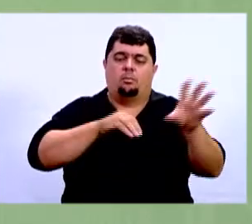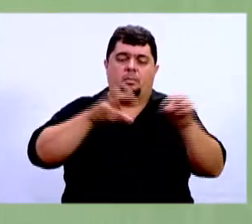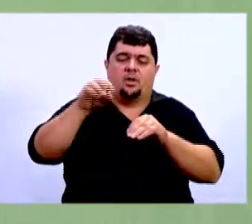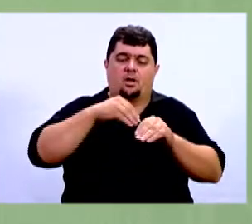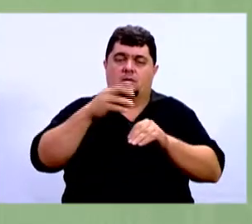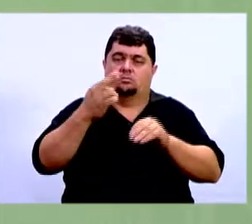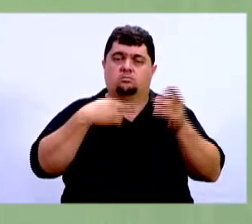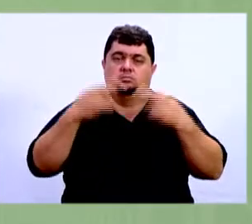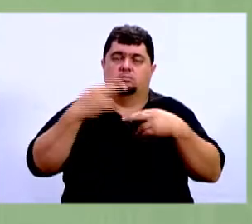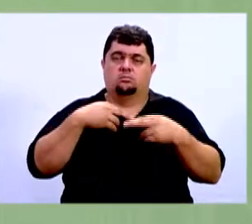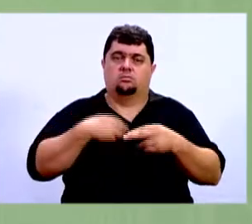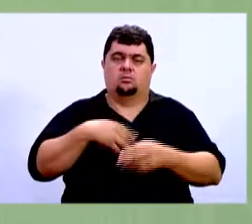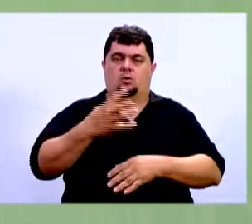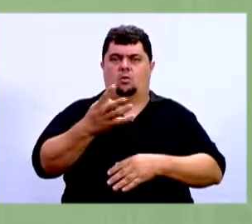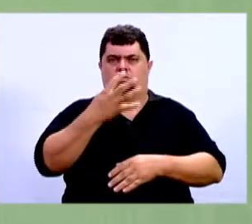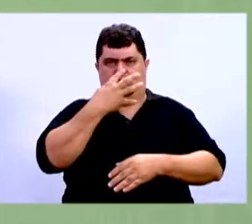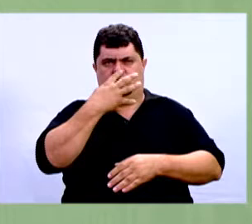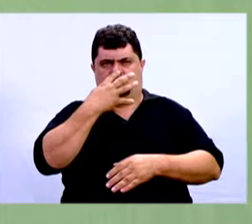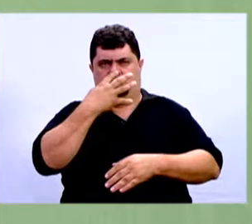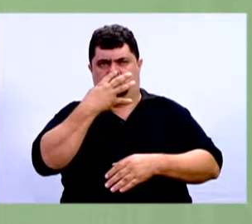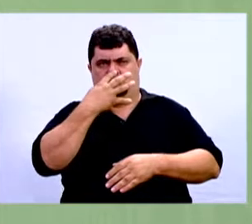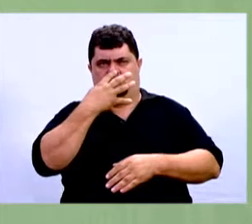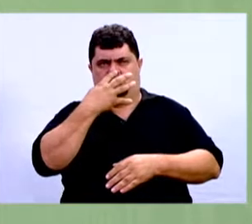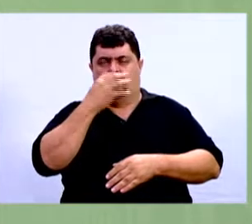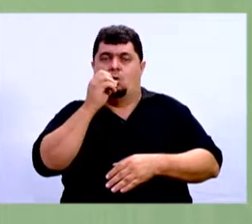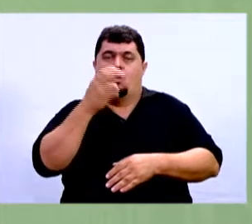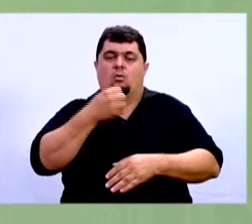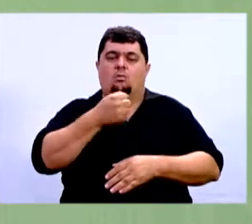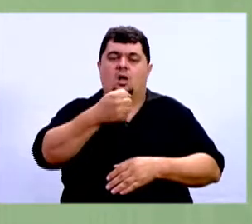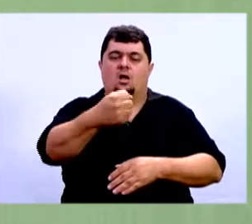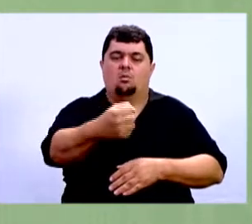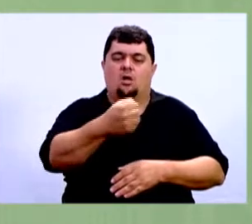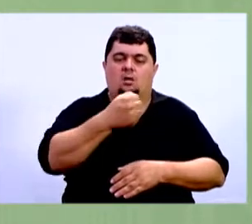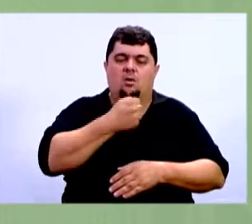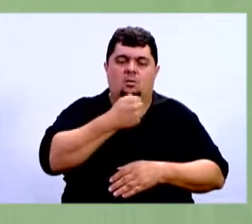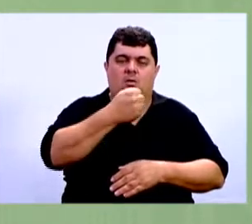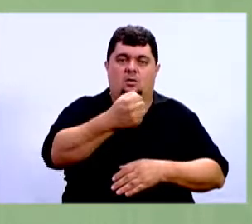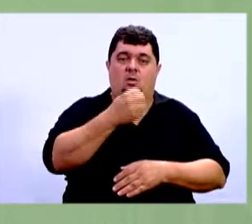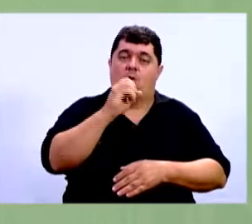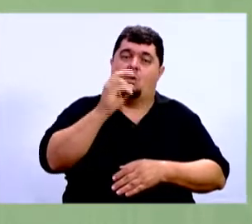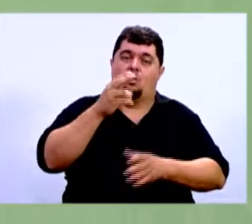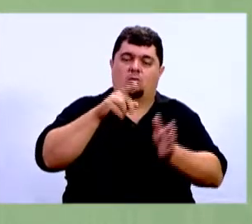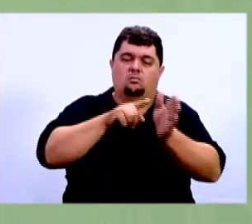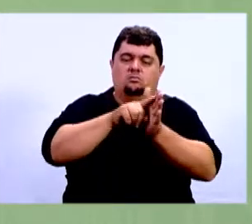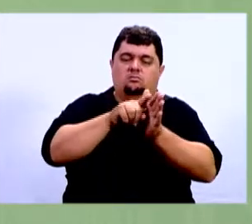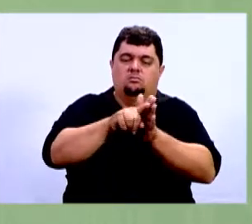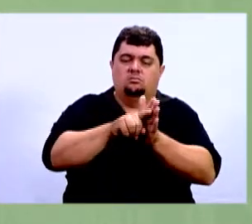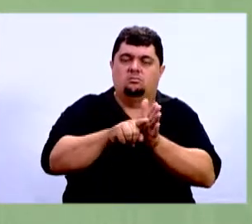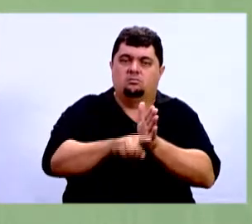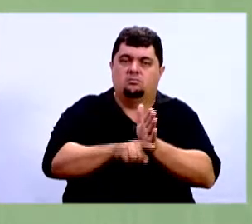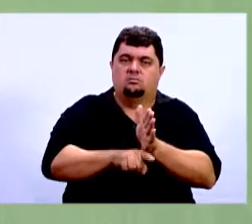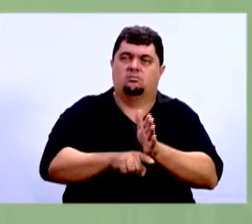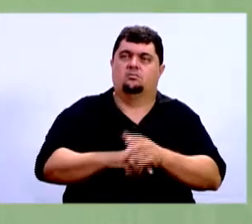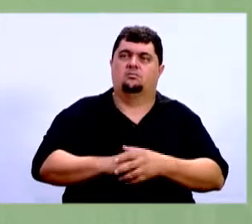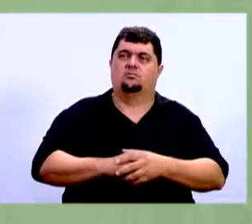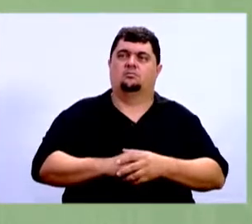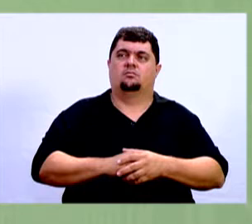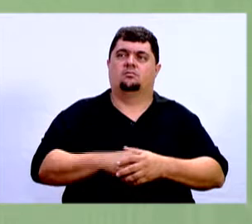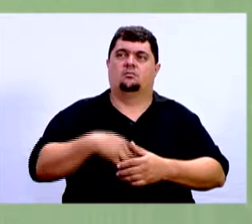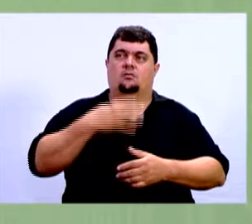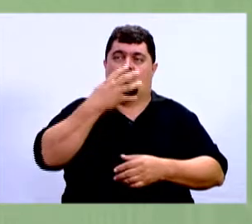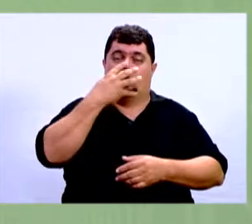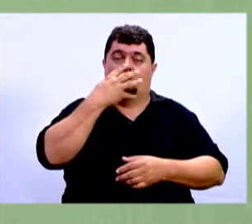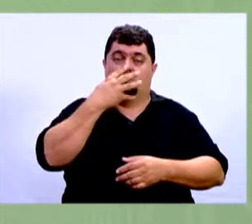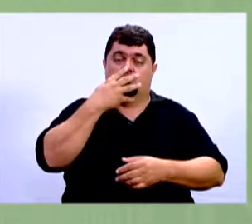modos. Essa observação, ou pode ser uma entrevista, ou pode ser um questionário. Então eu posso, por exemplo, a observação é uma